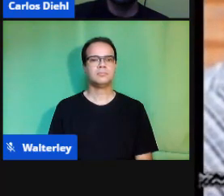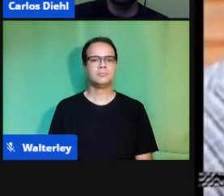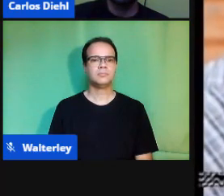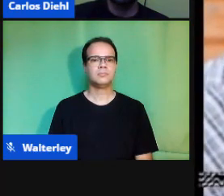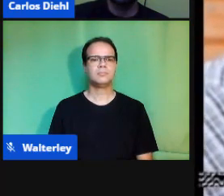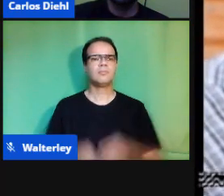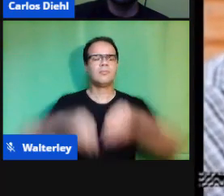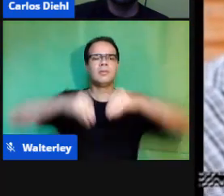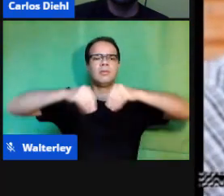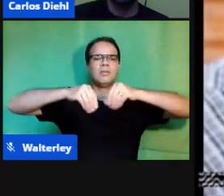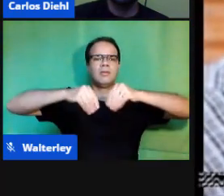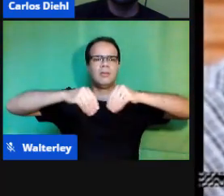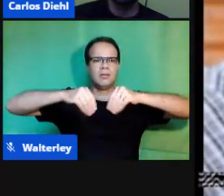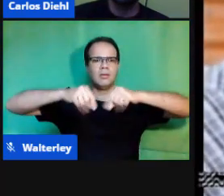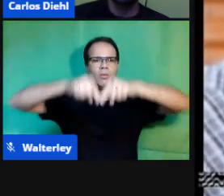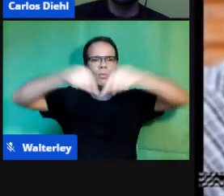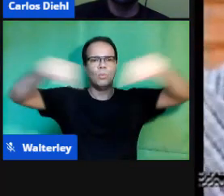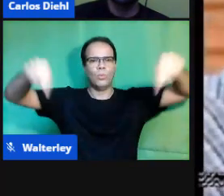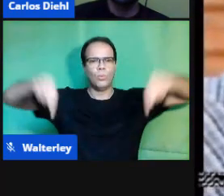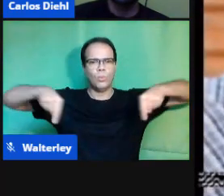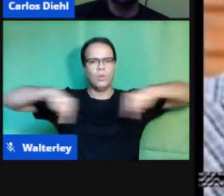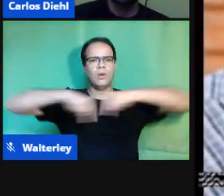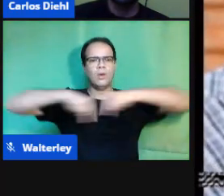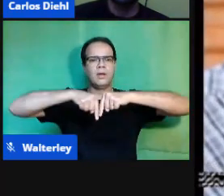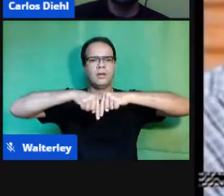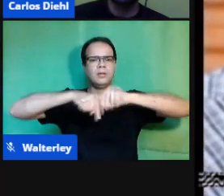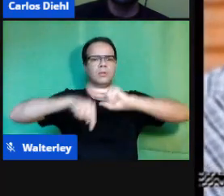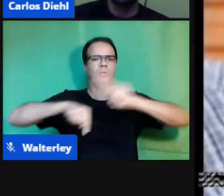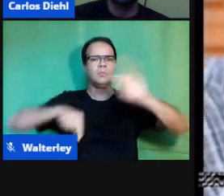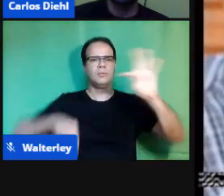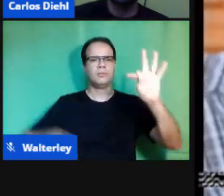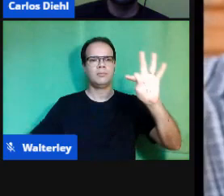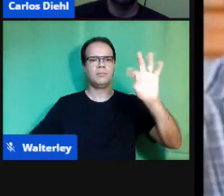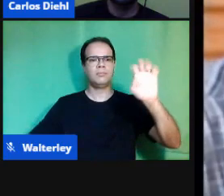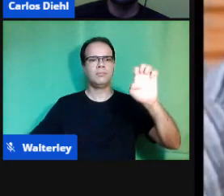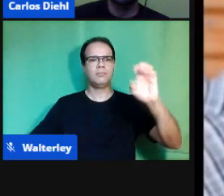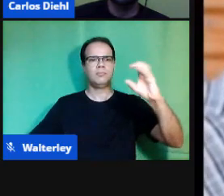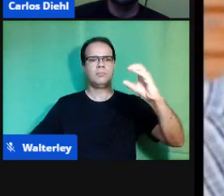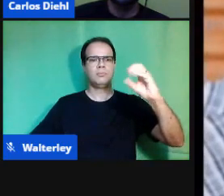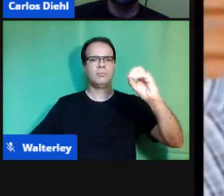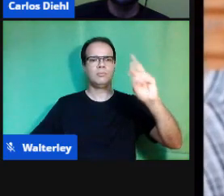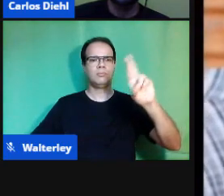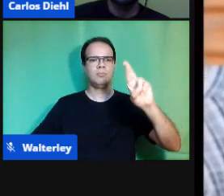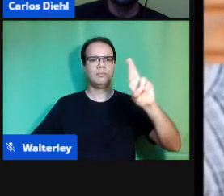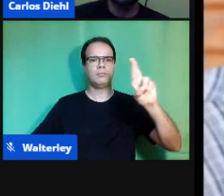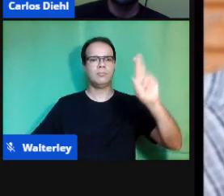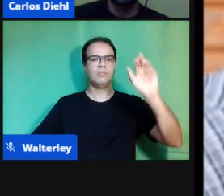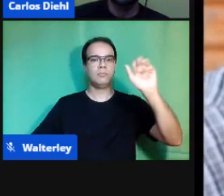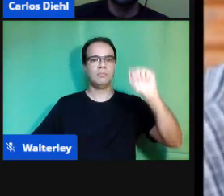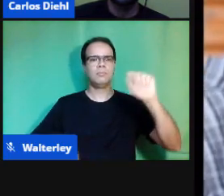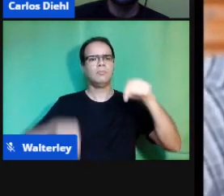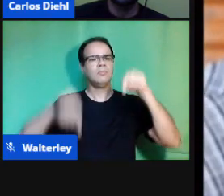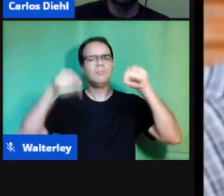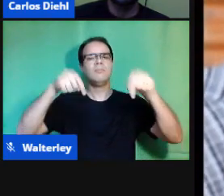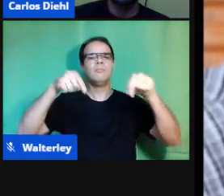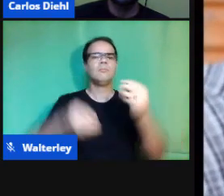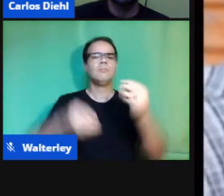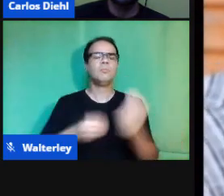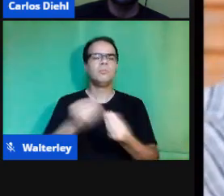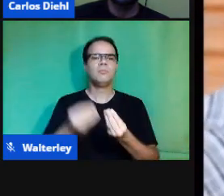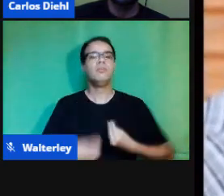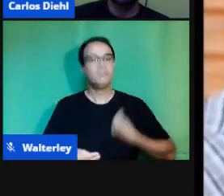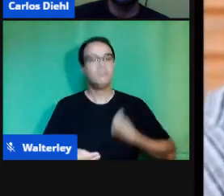nós, nós chamamos de Tecorrá, porque ali naquela área viveram os